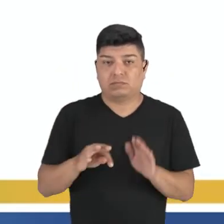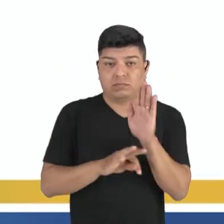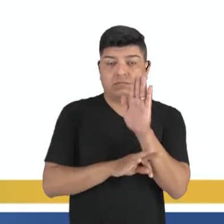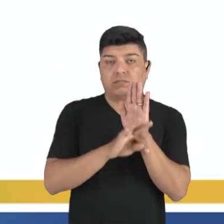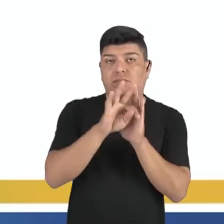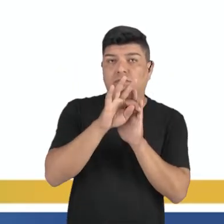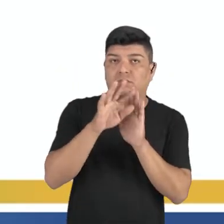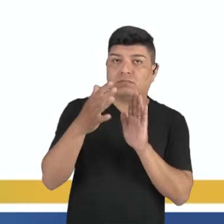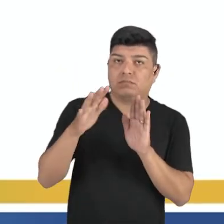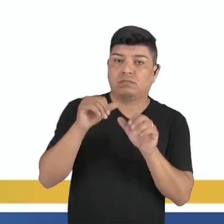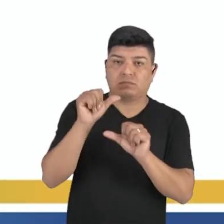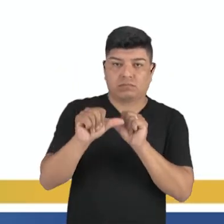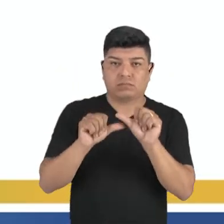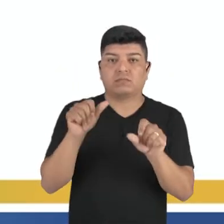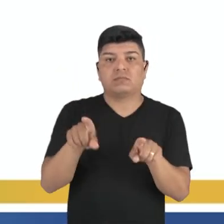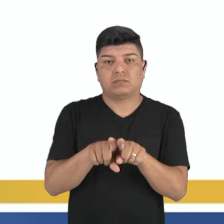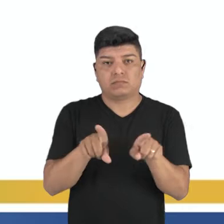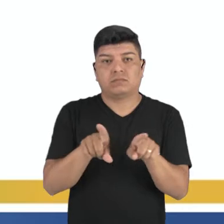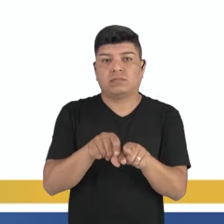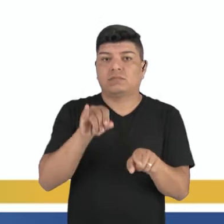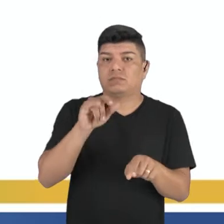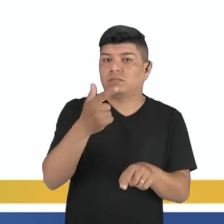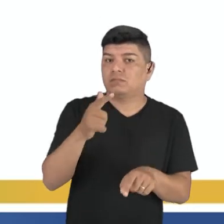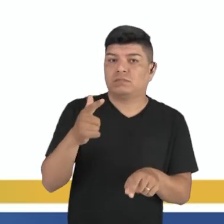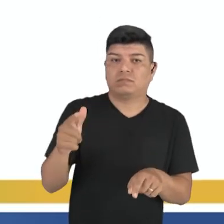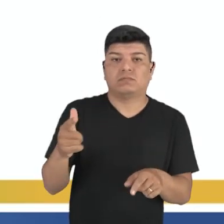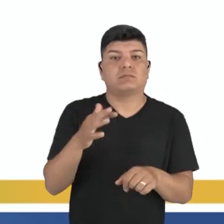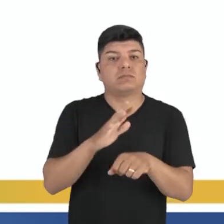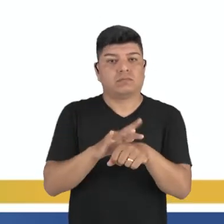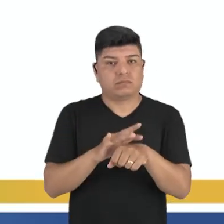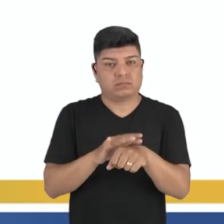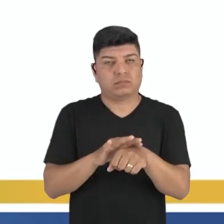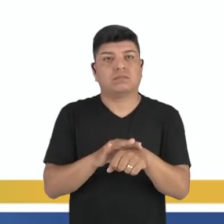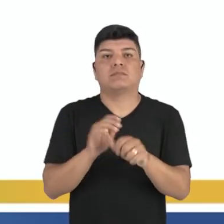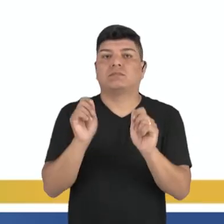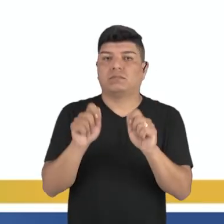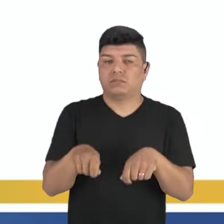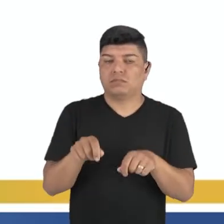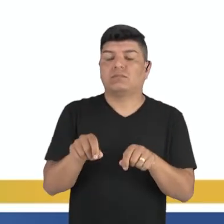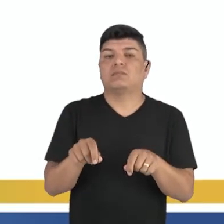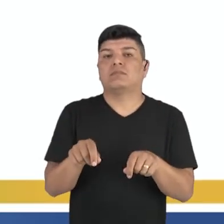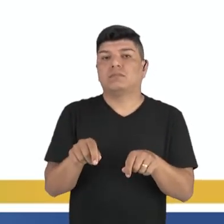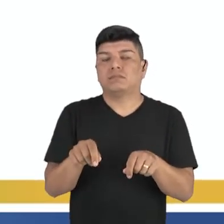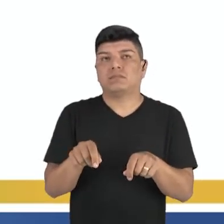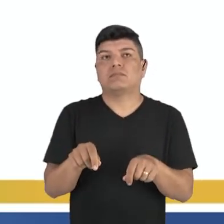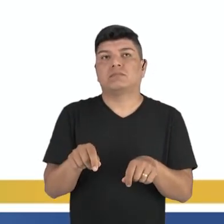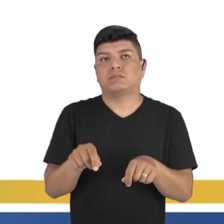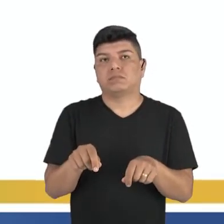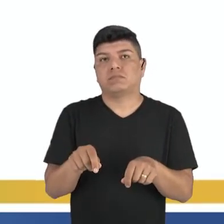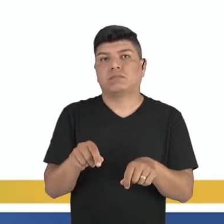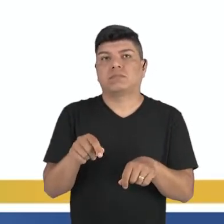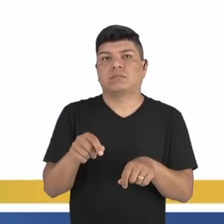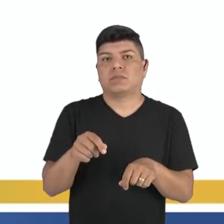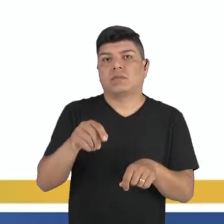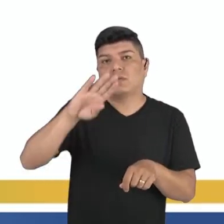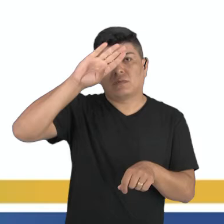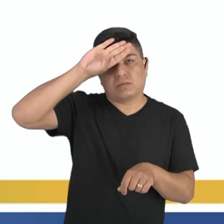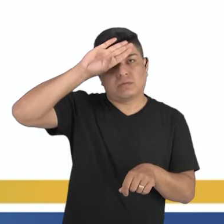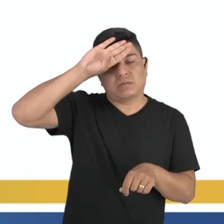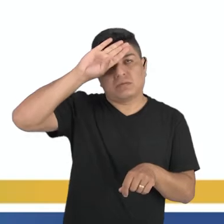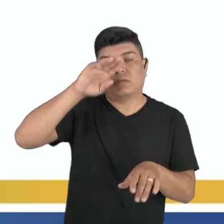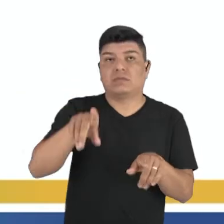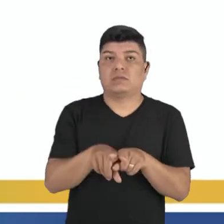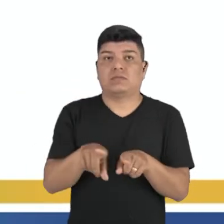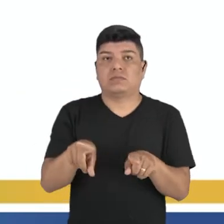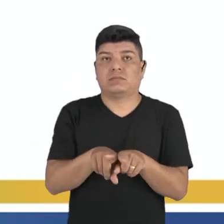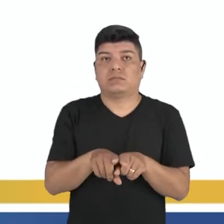basal ali alterada. Lógico, se ela não tiver acometida de nenhuma infecção, também pode provocar, né, uma febre ali. E também na